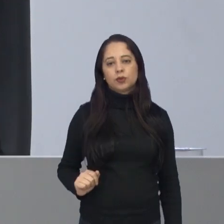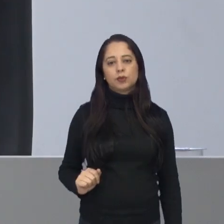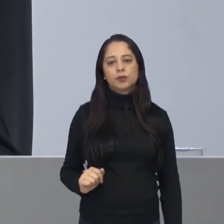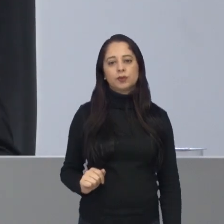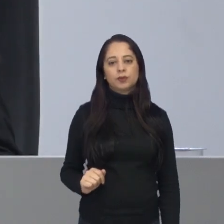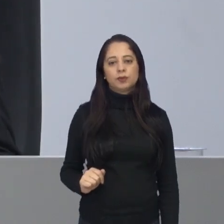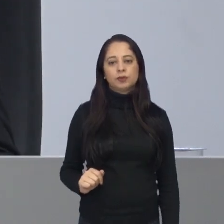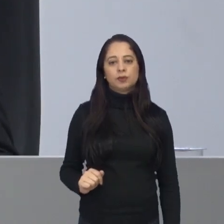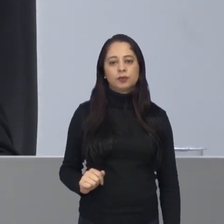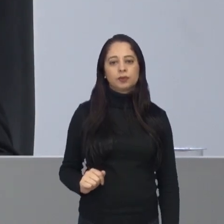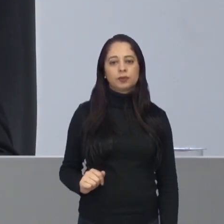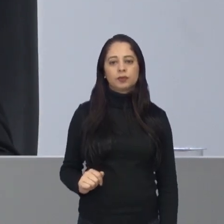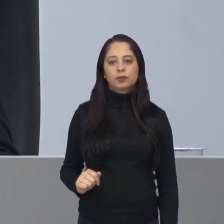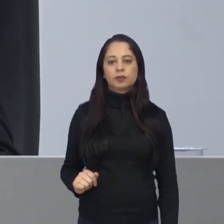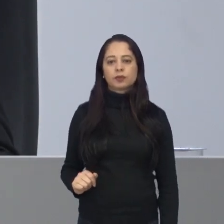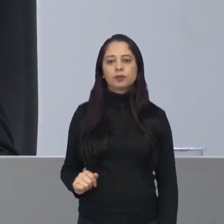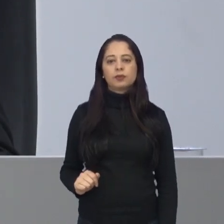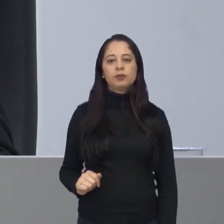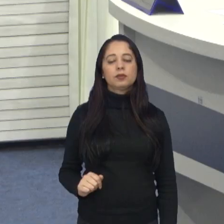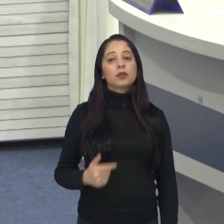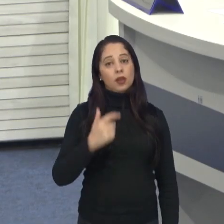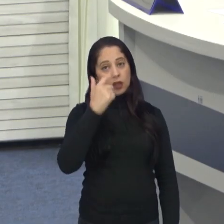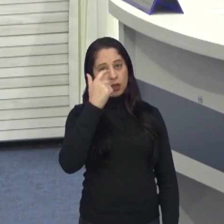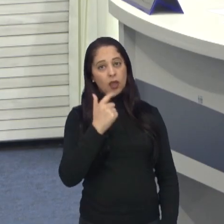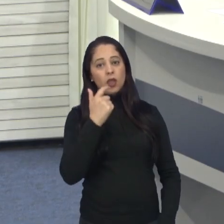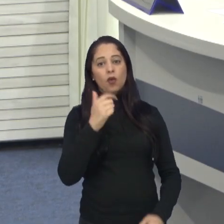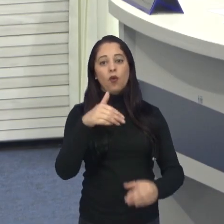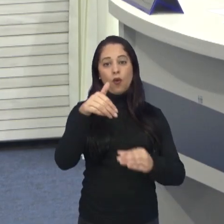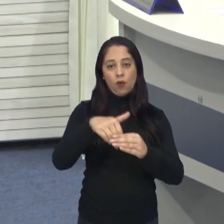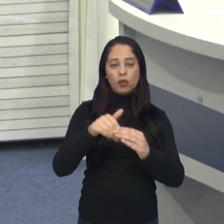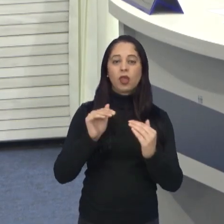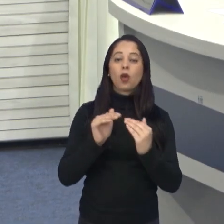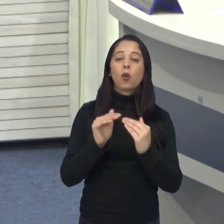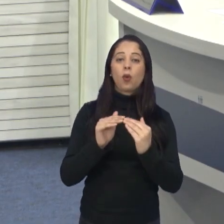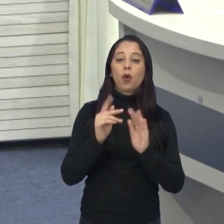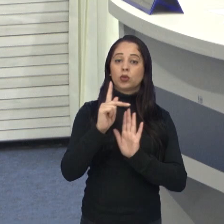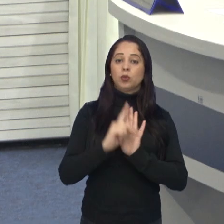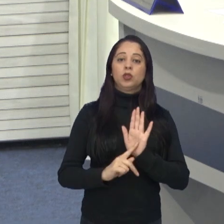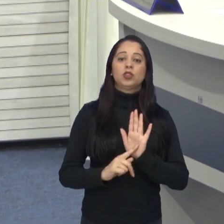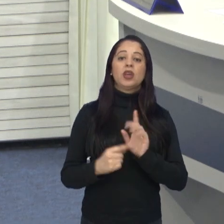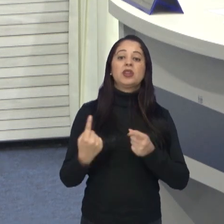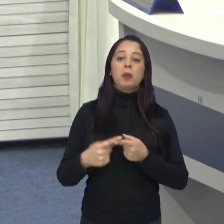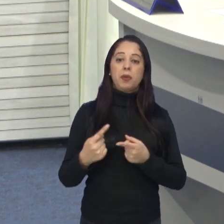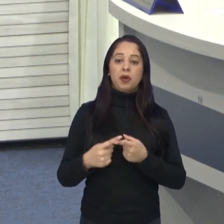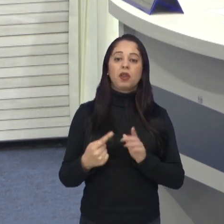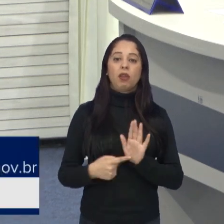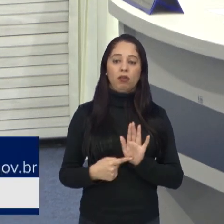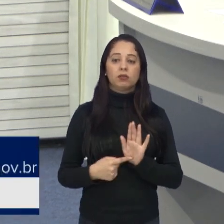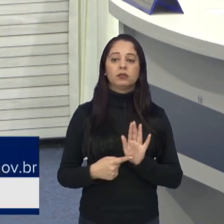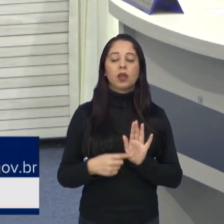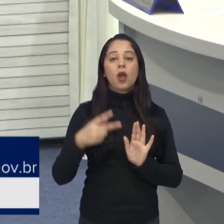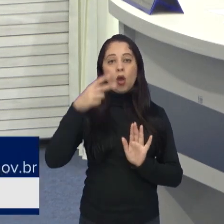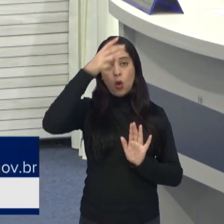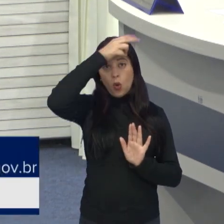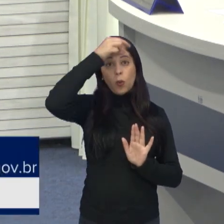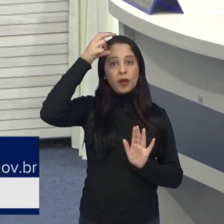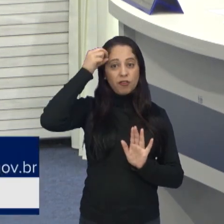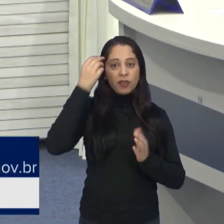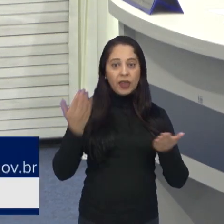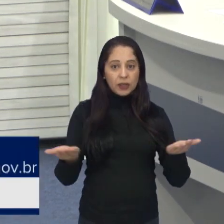Senhor presidente, eu também vou votar a favor desse projeto, porque finalmente eu acho que o prefeito está preocupado